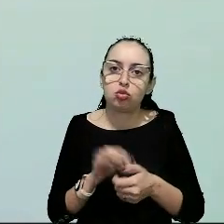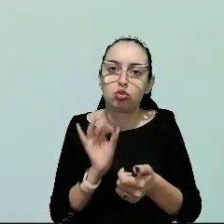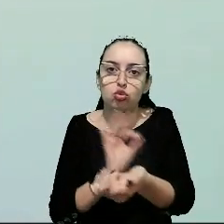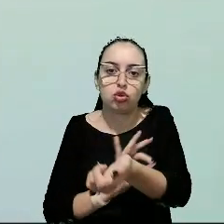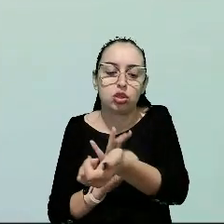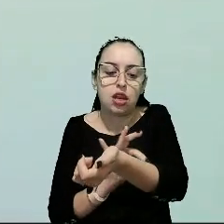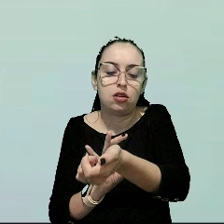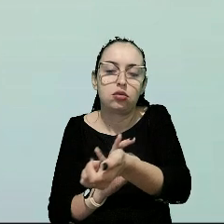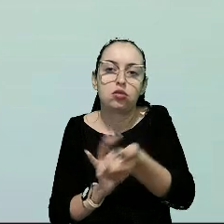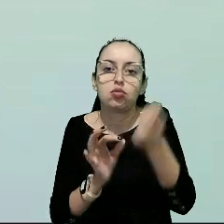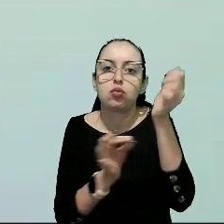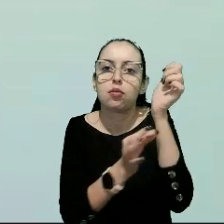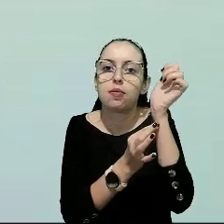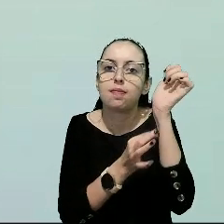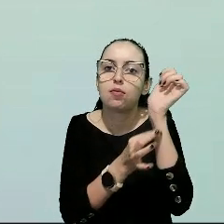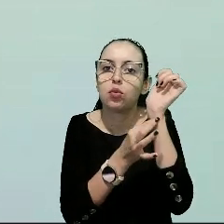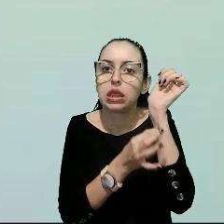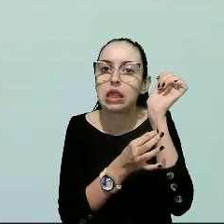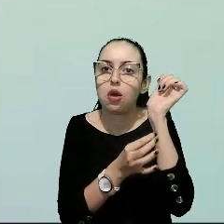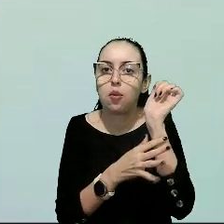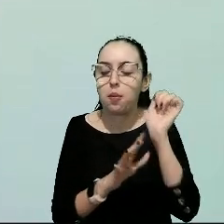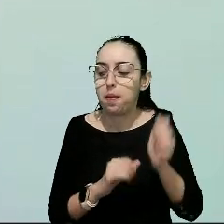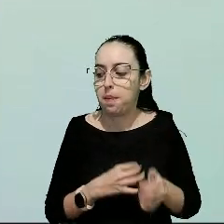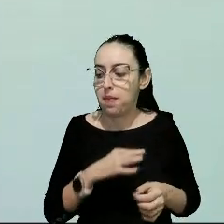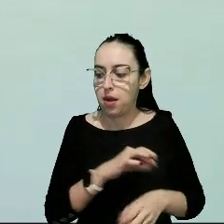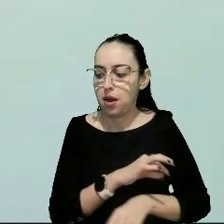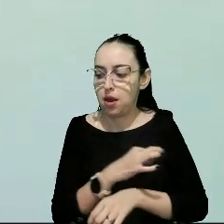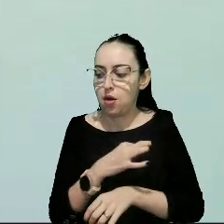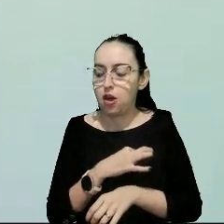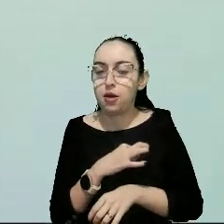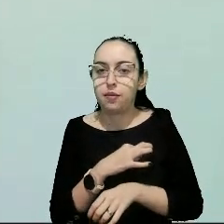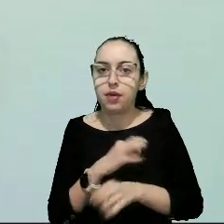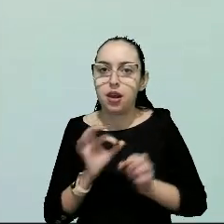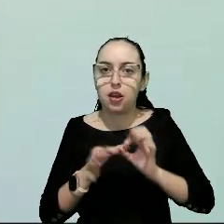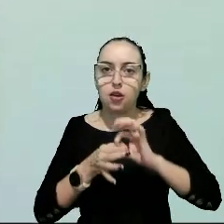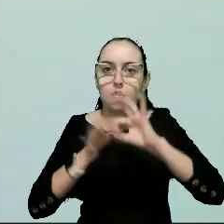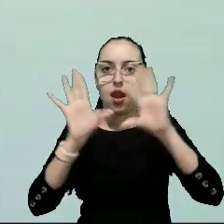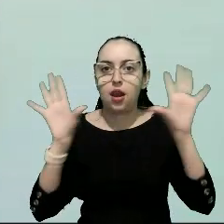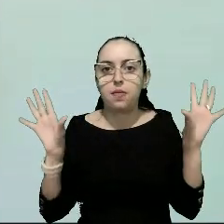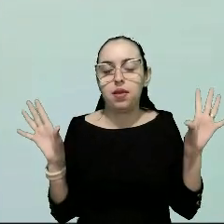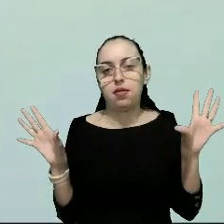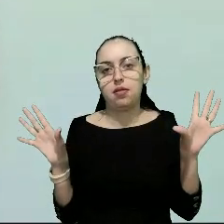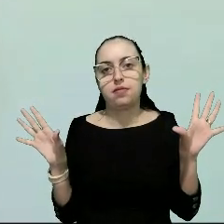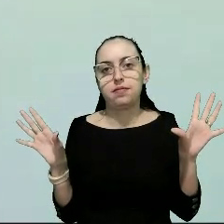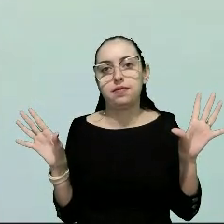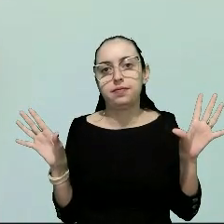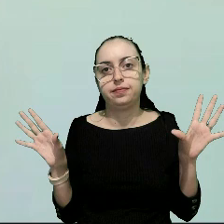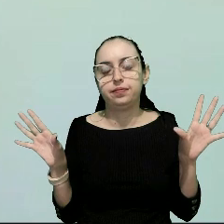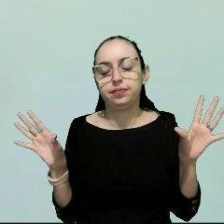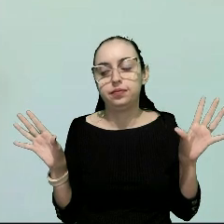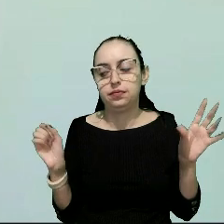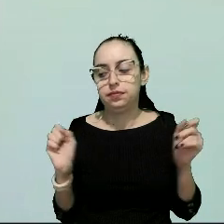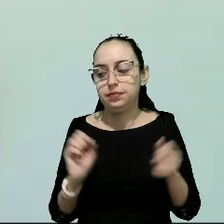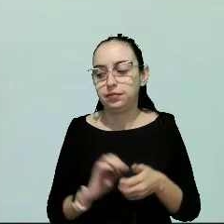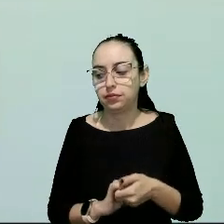que tatuam um botãozinho aqui e que chamam de botão da libertação.